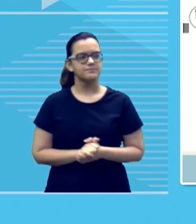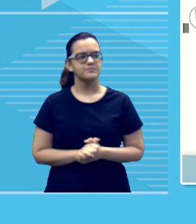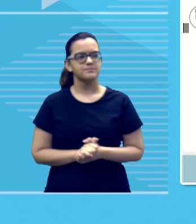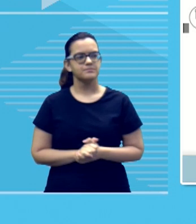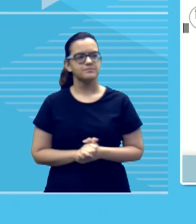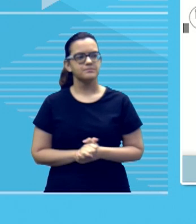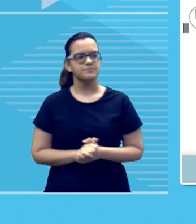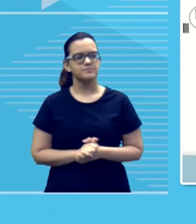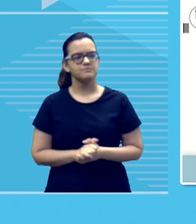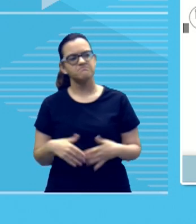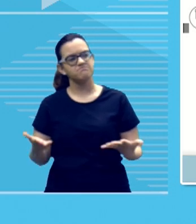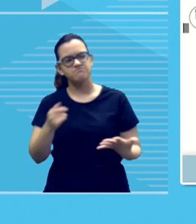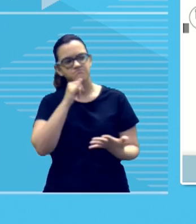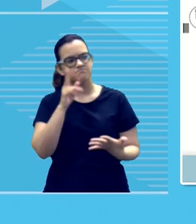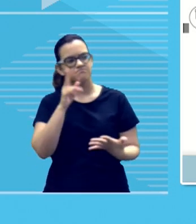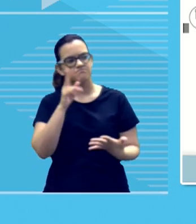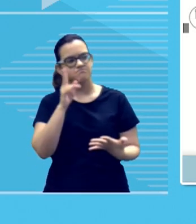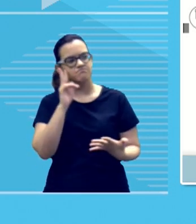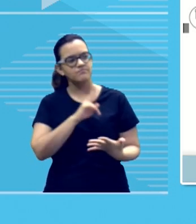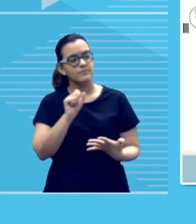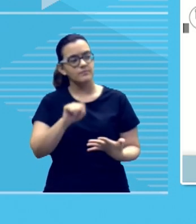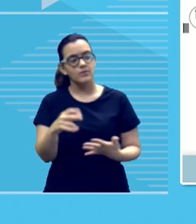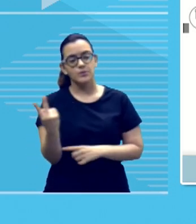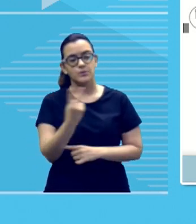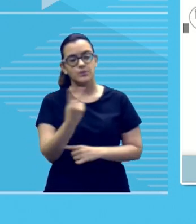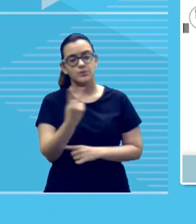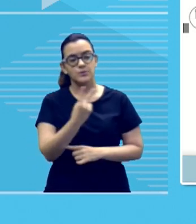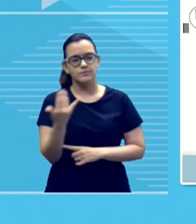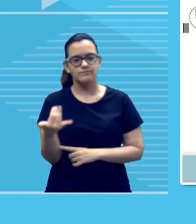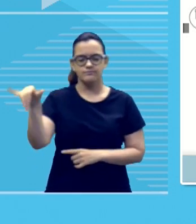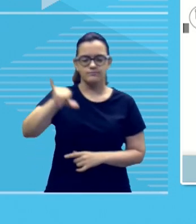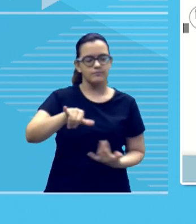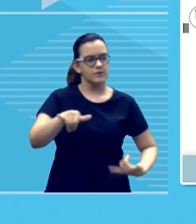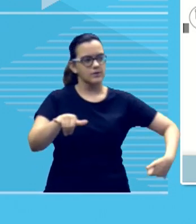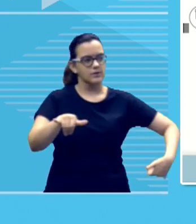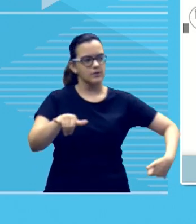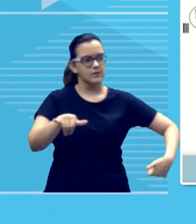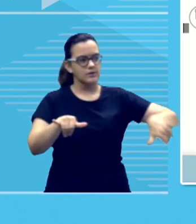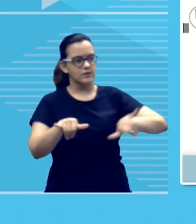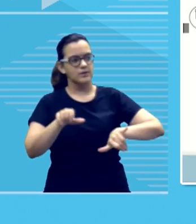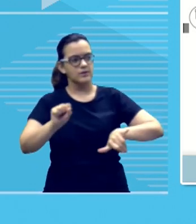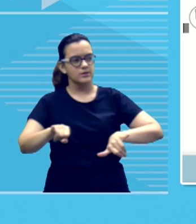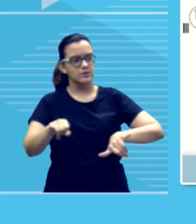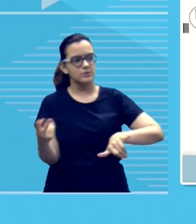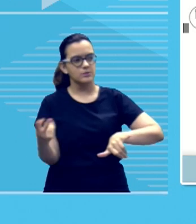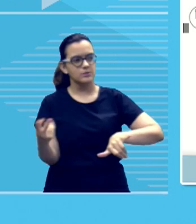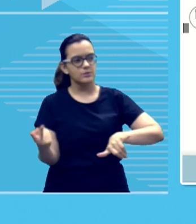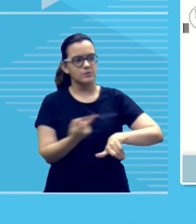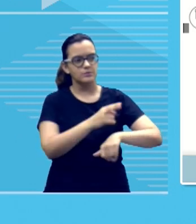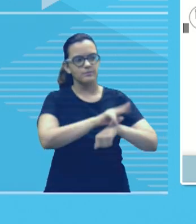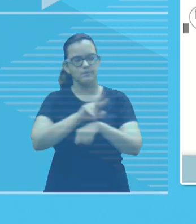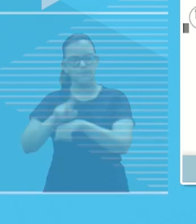de isomeria acontecer aí tá então você tem aí um minutinho para tentar fazer essa questão